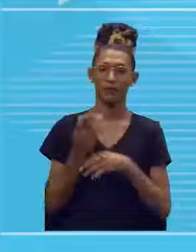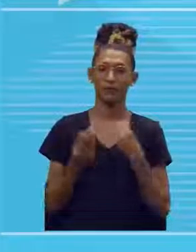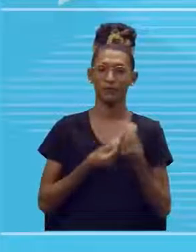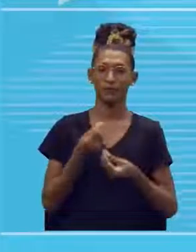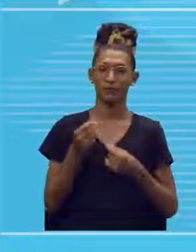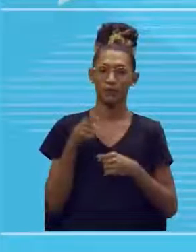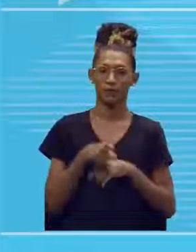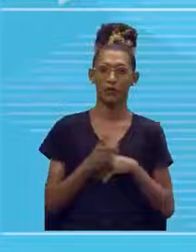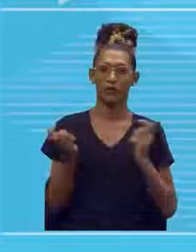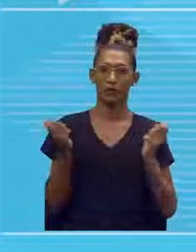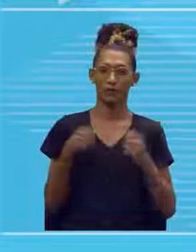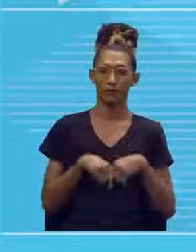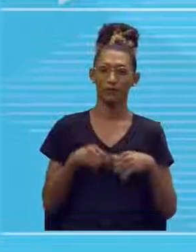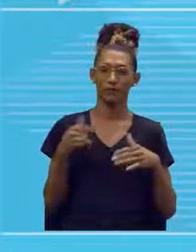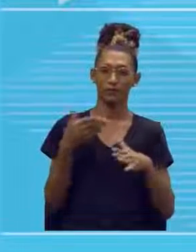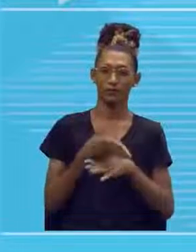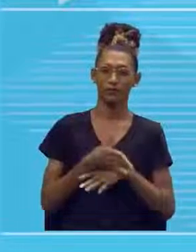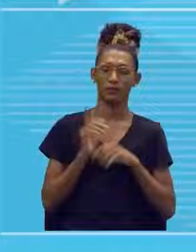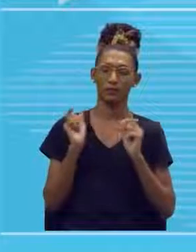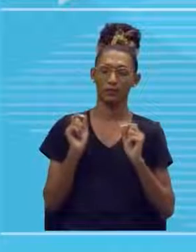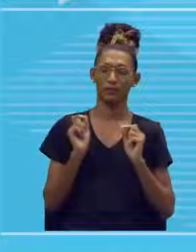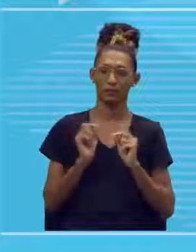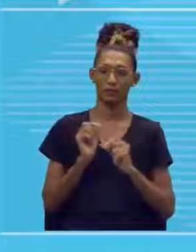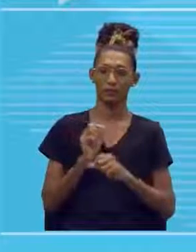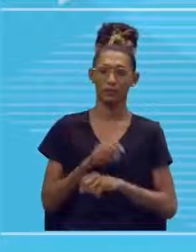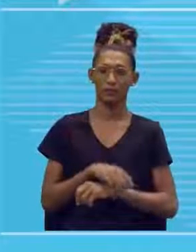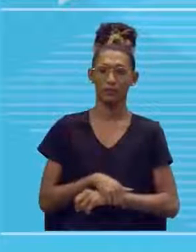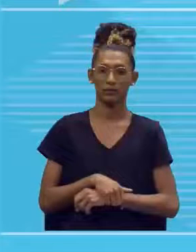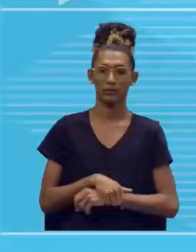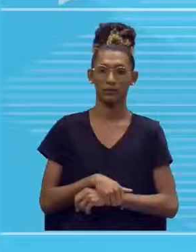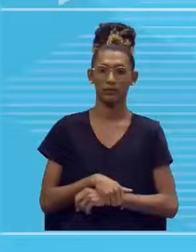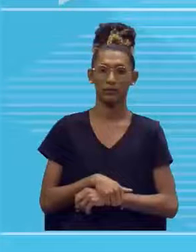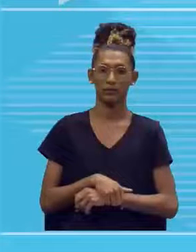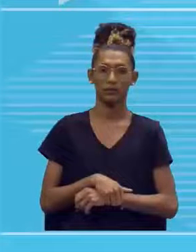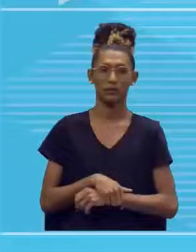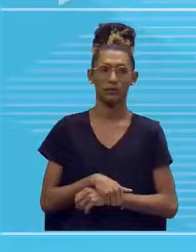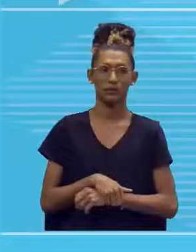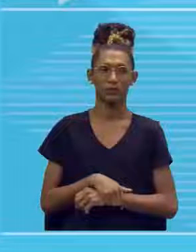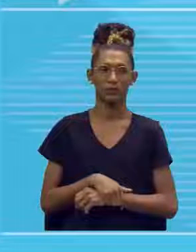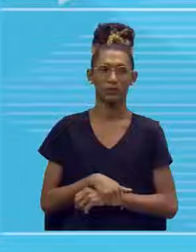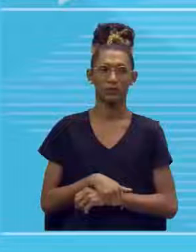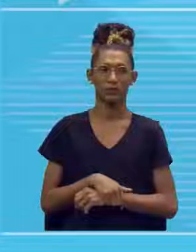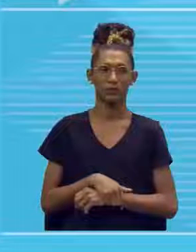vocês vão acessar um que é incrível que se chama a serpente